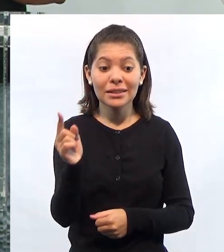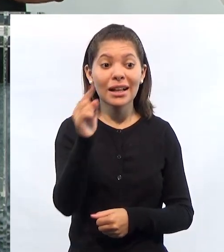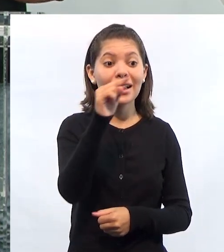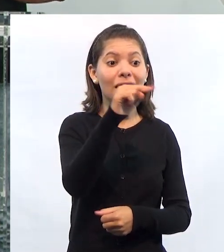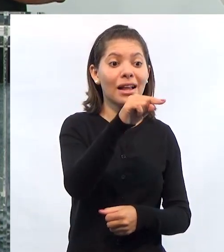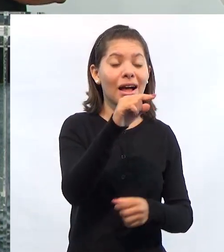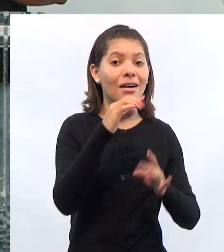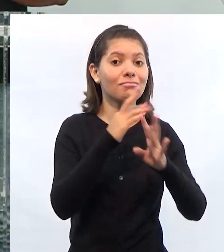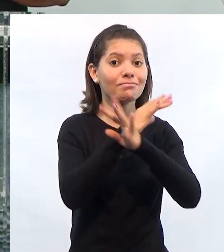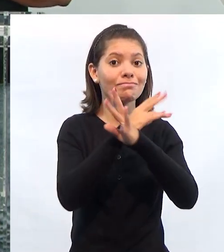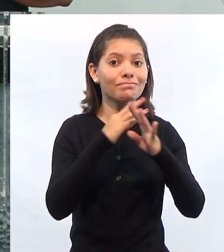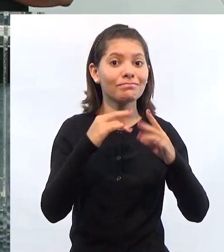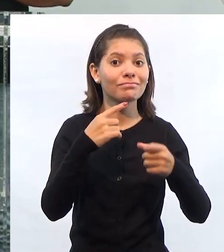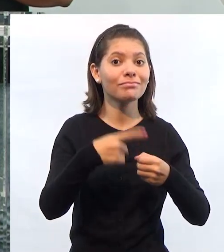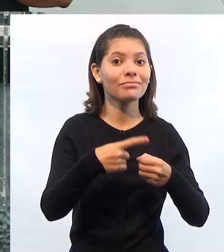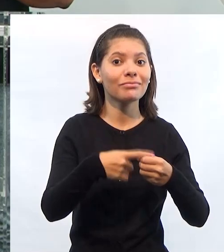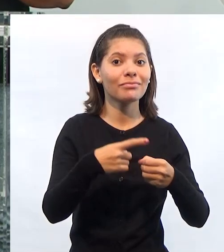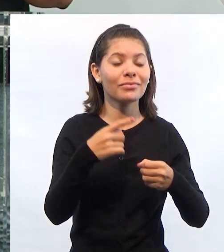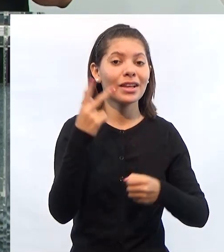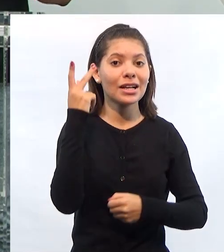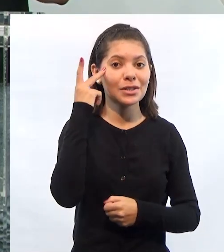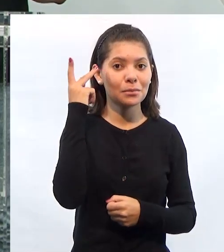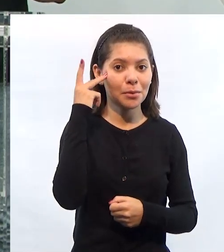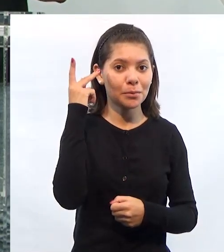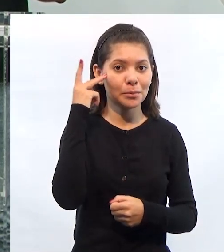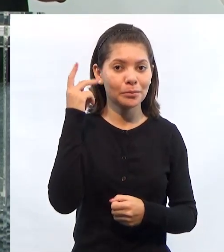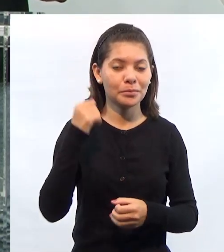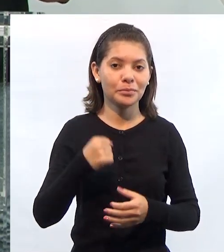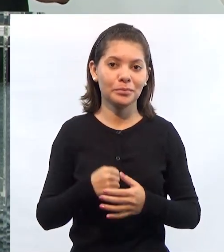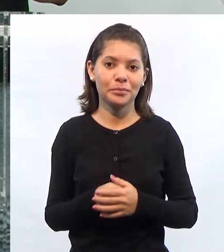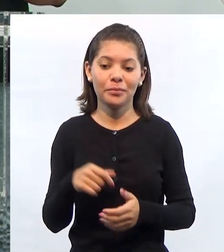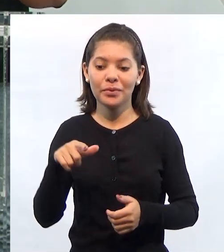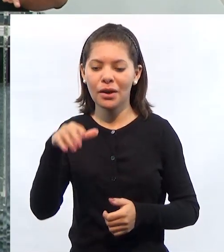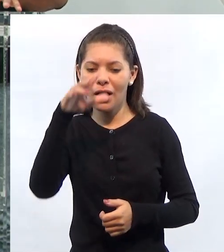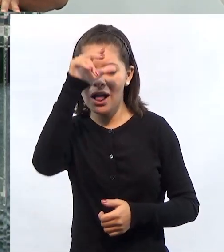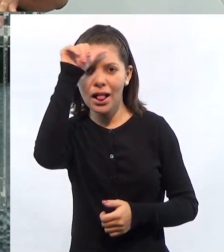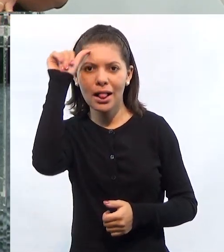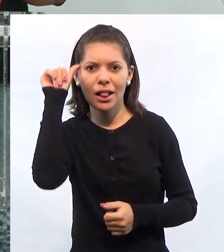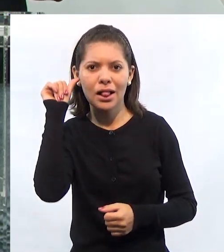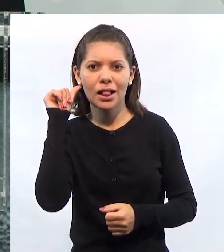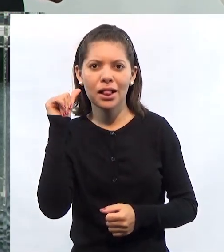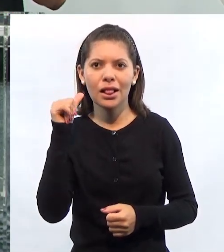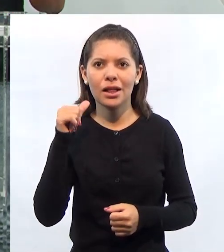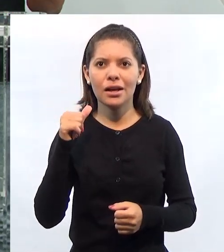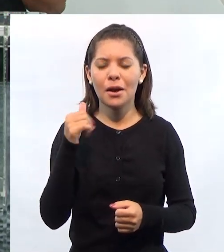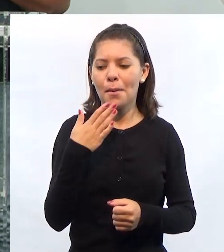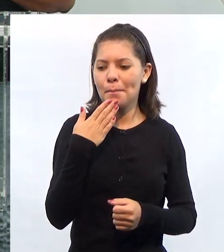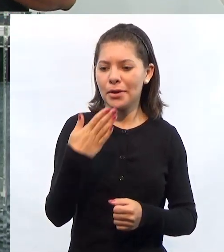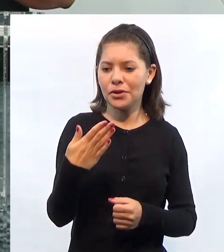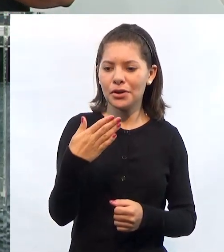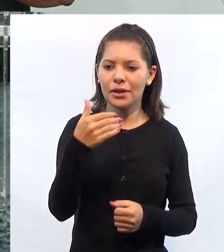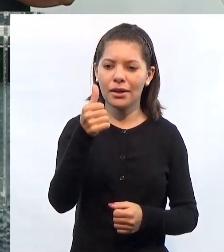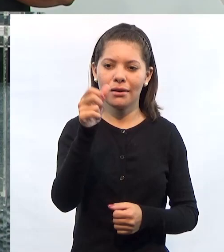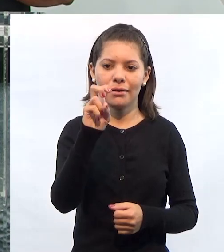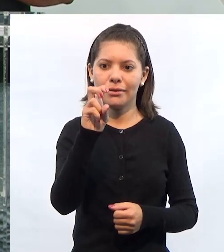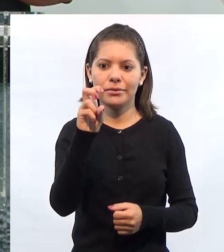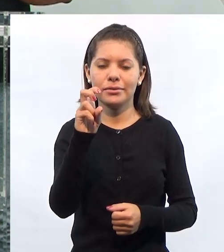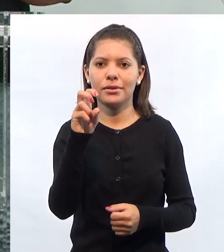que estejam em São Paulo. Então esses insumos ela não vai pedir esses insumos, daqui a 15 minutos esse insumo vai estar